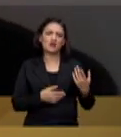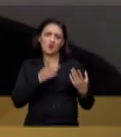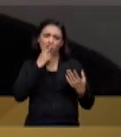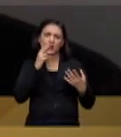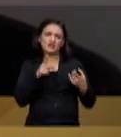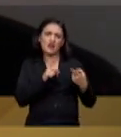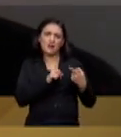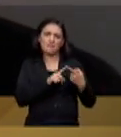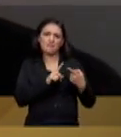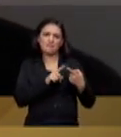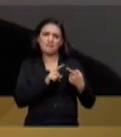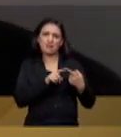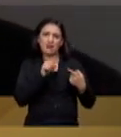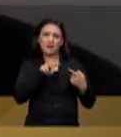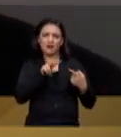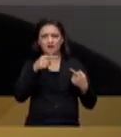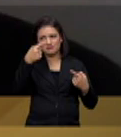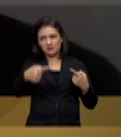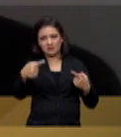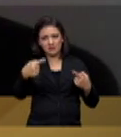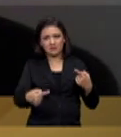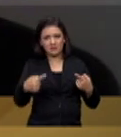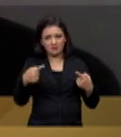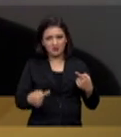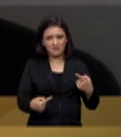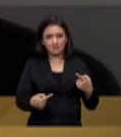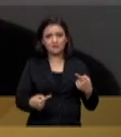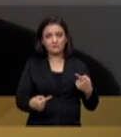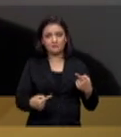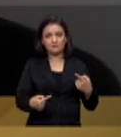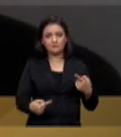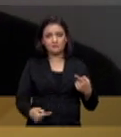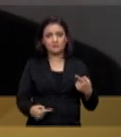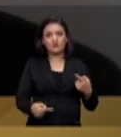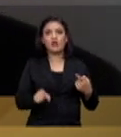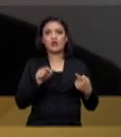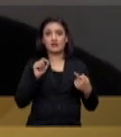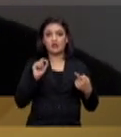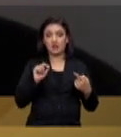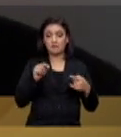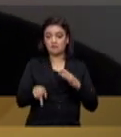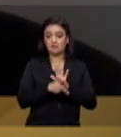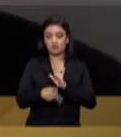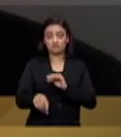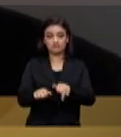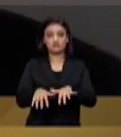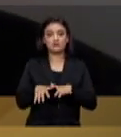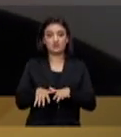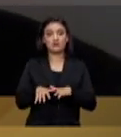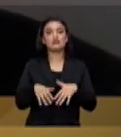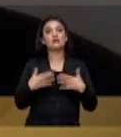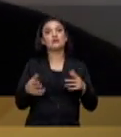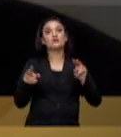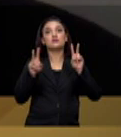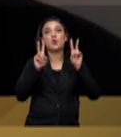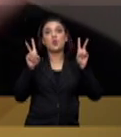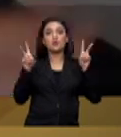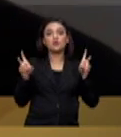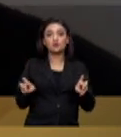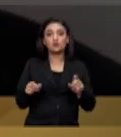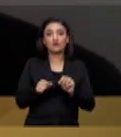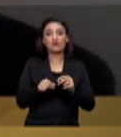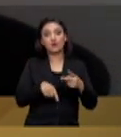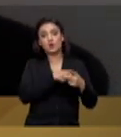a primeira a ser apreciada, que é a afetação ao pleno, esta é a matéria posta